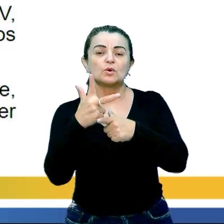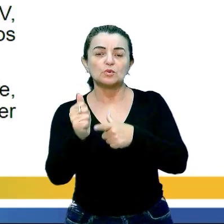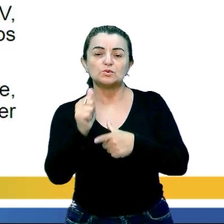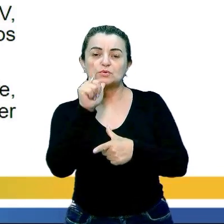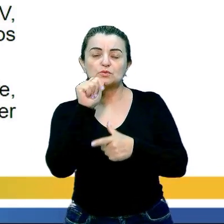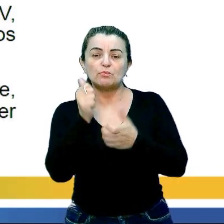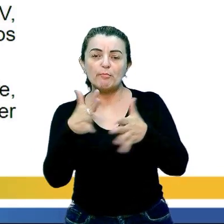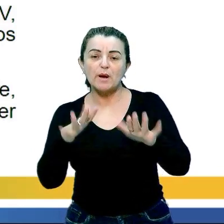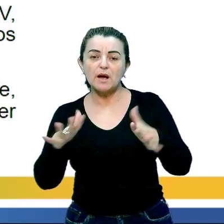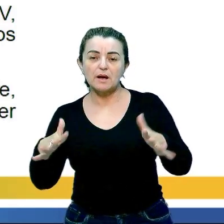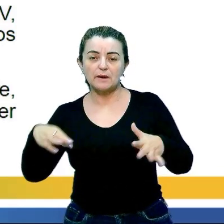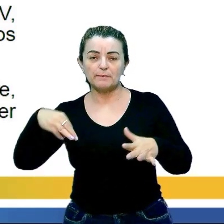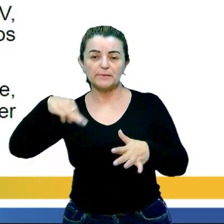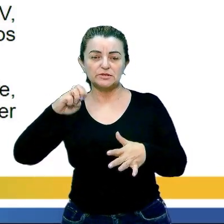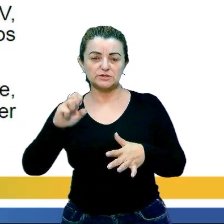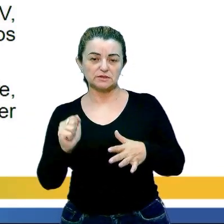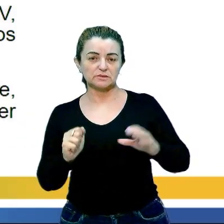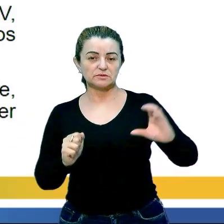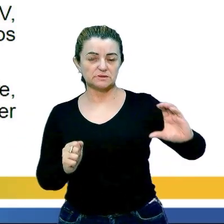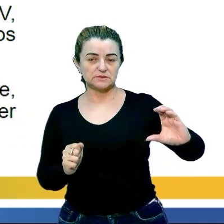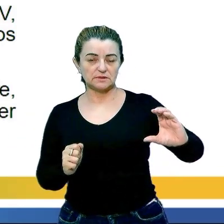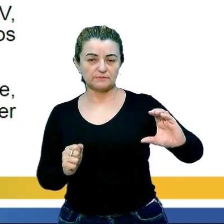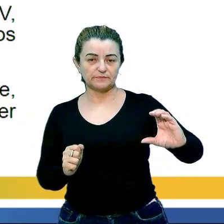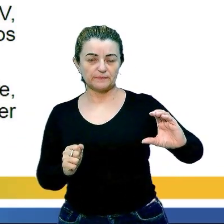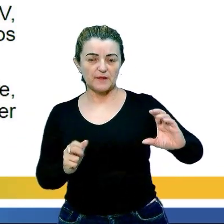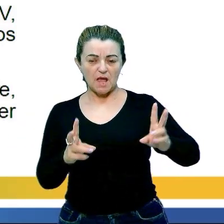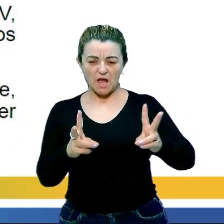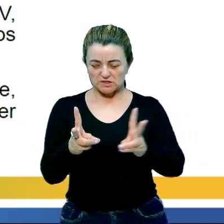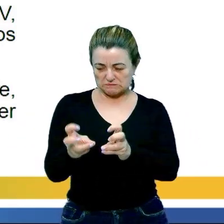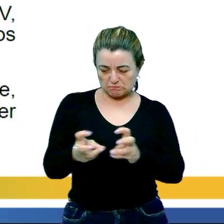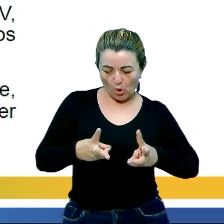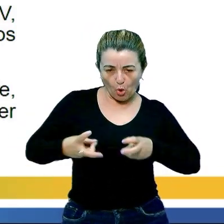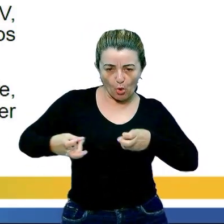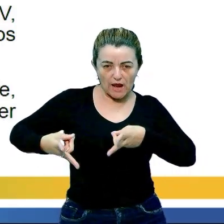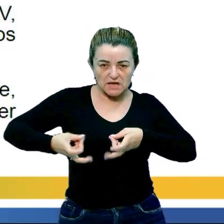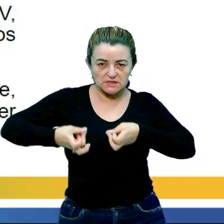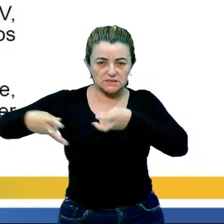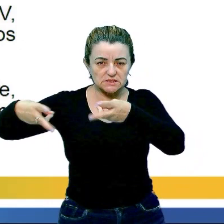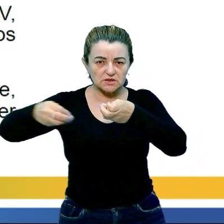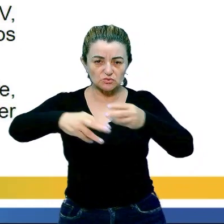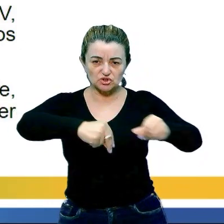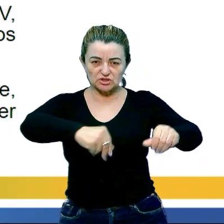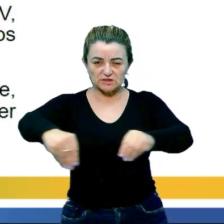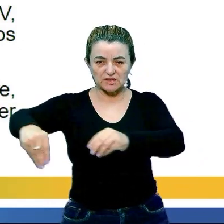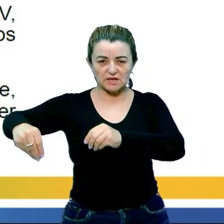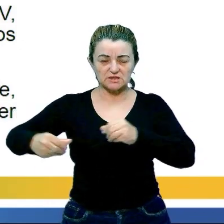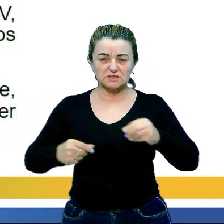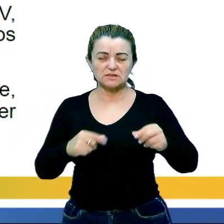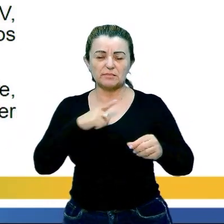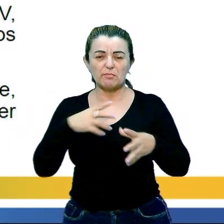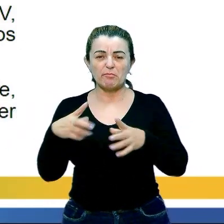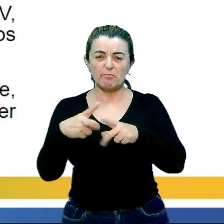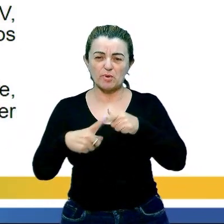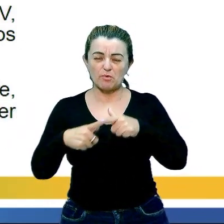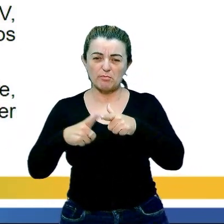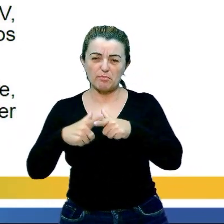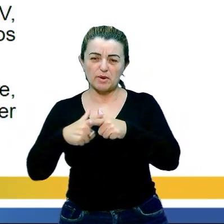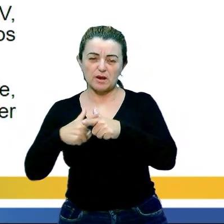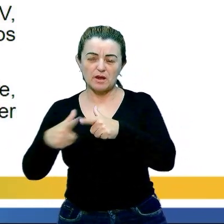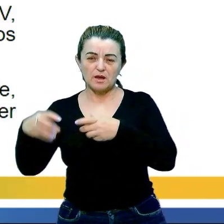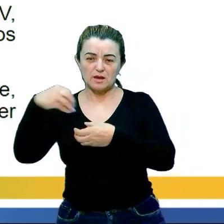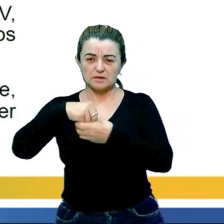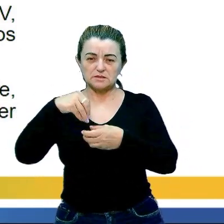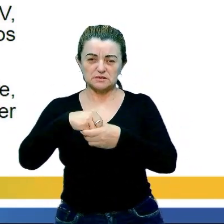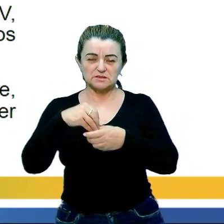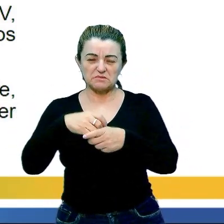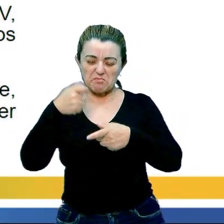Mar Mediterrâneo? C. A exploração demográfica e os conflitos internos com a plebe urbana